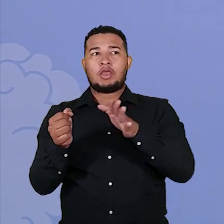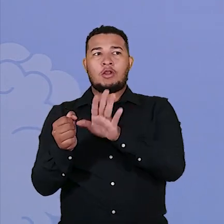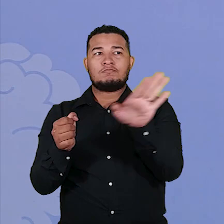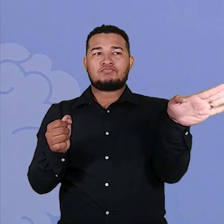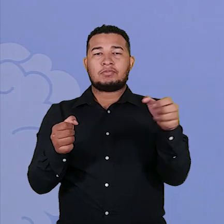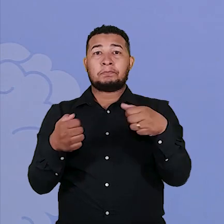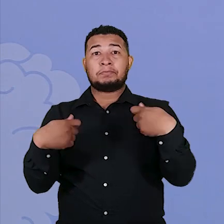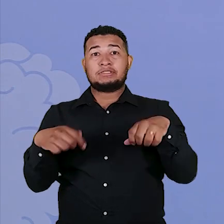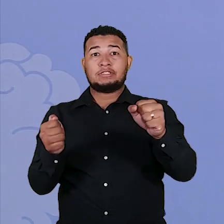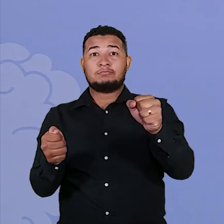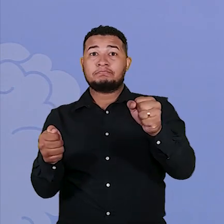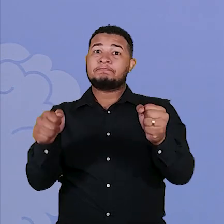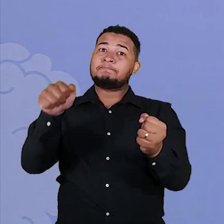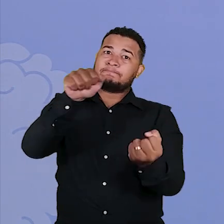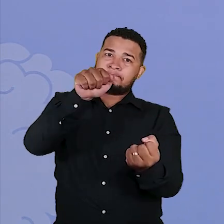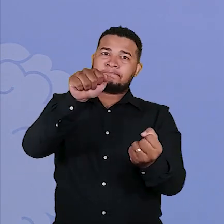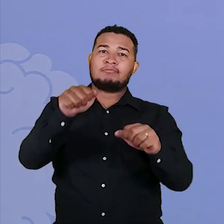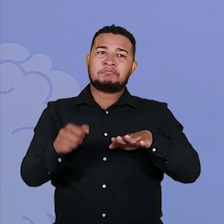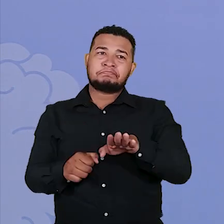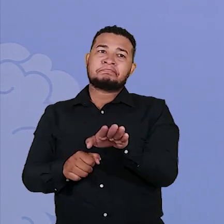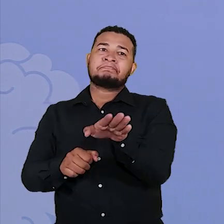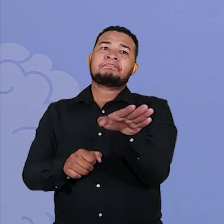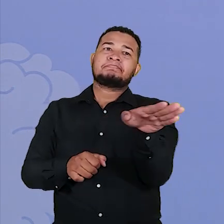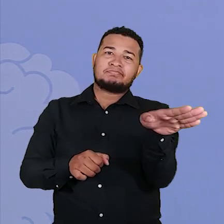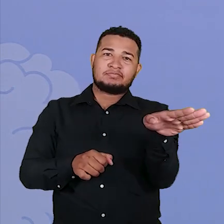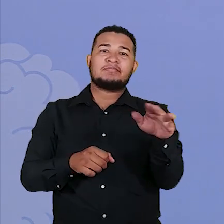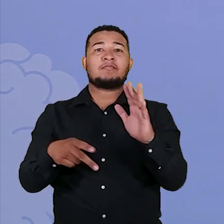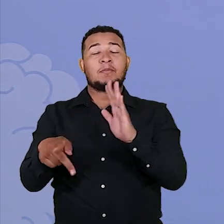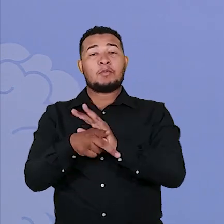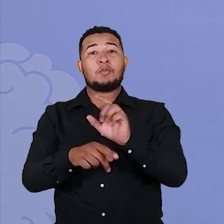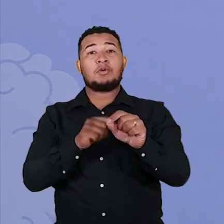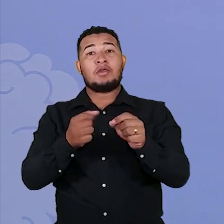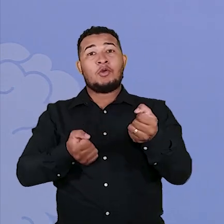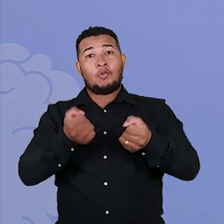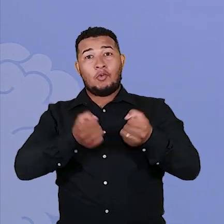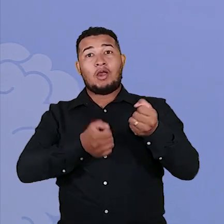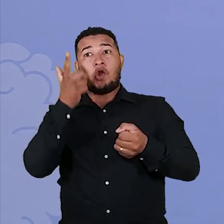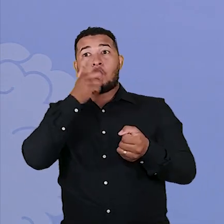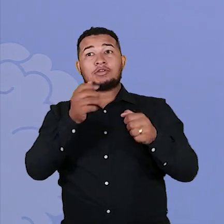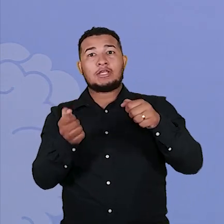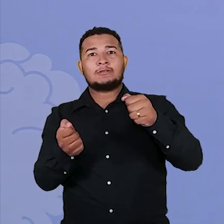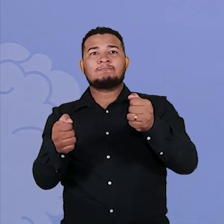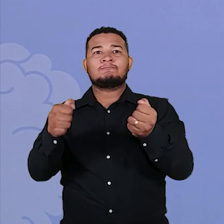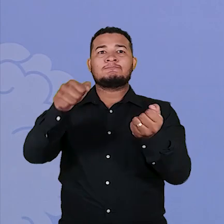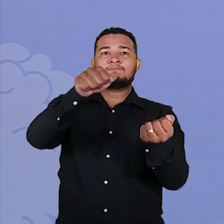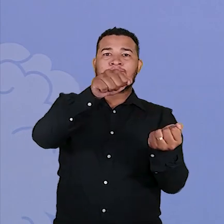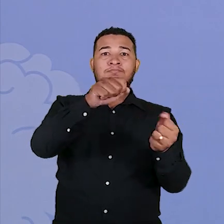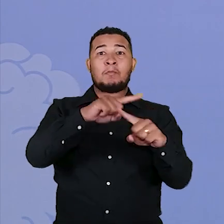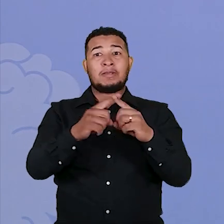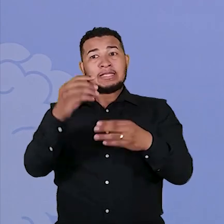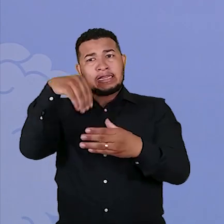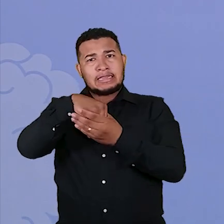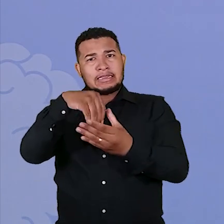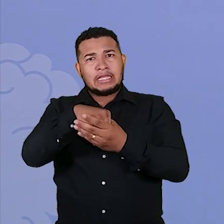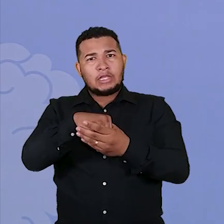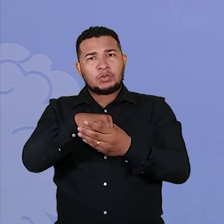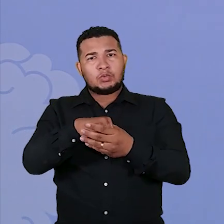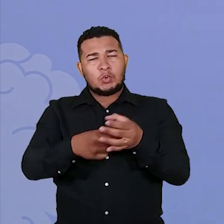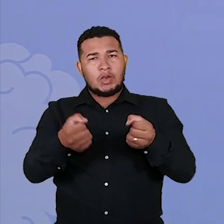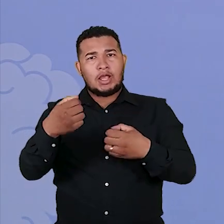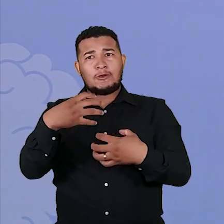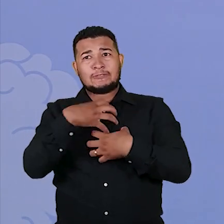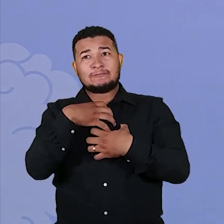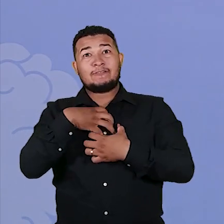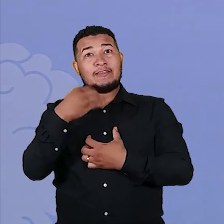eu quero ouvir lá então ele vai virar o volante para o carro poder virar mas isso dentro do carro